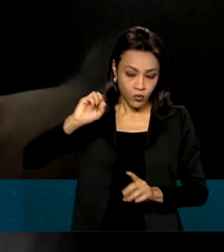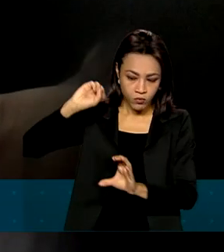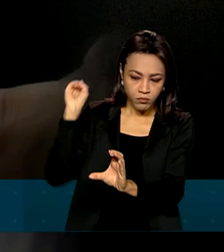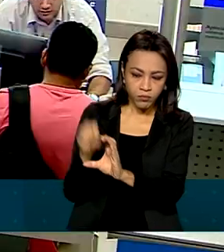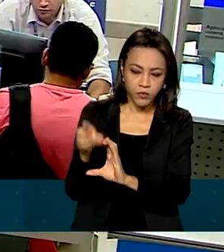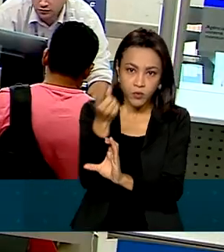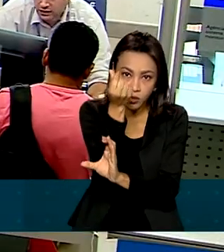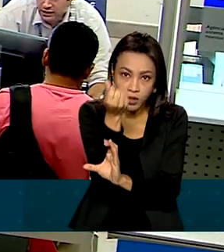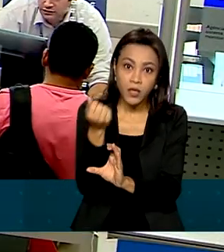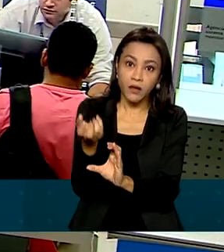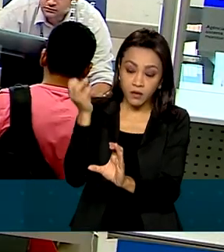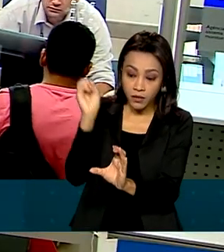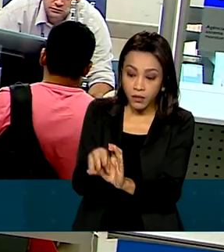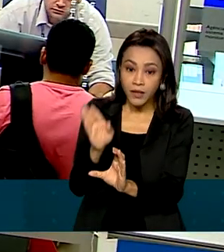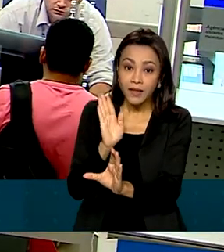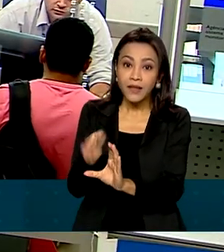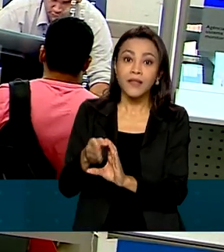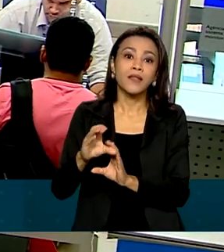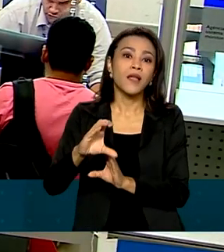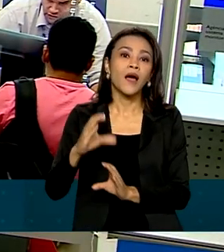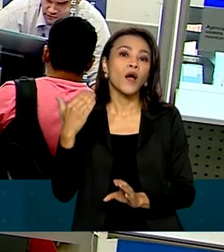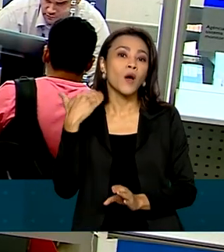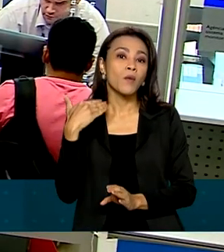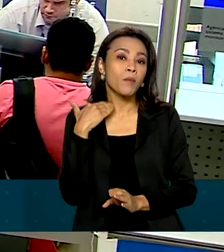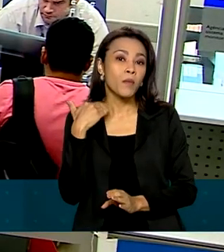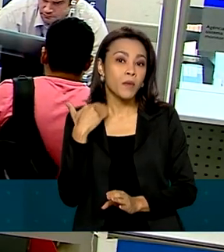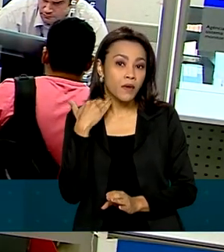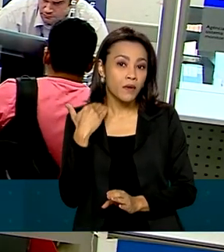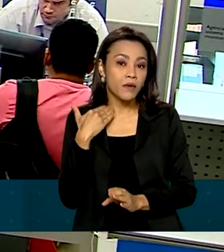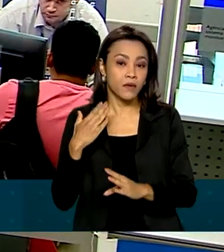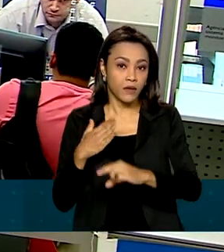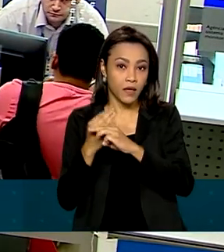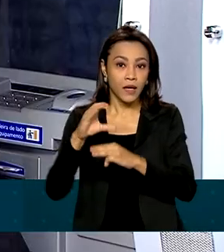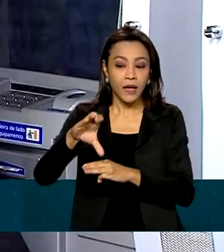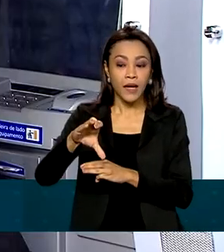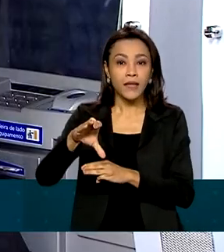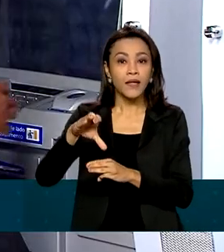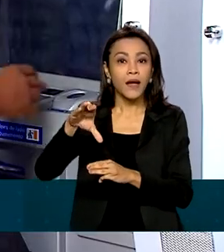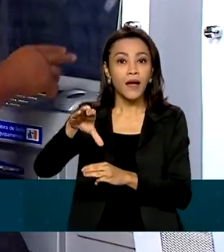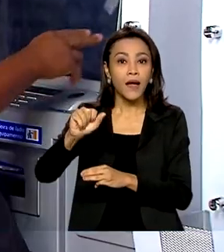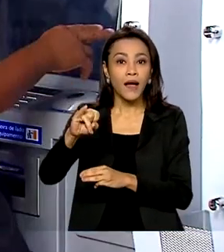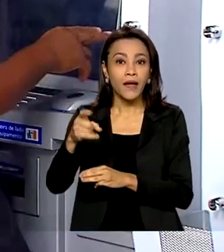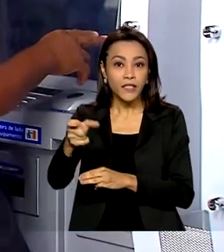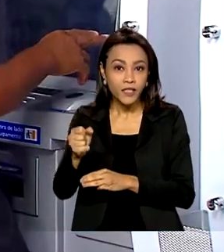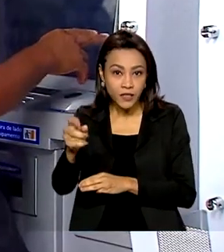automaticamente na conta do caixa tem a retirada dos valores será possível até o dia quinze de dezembro